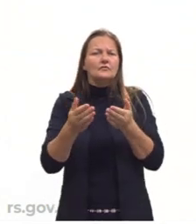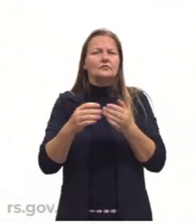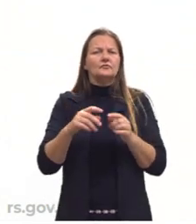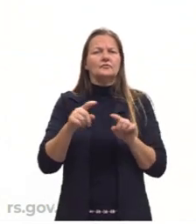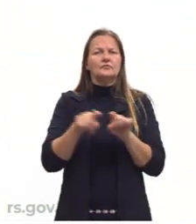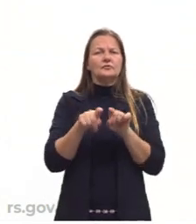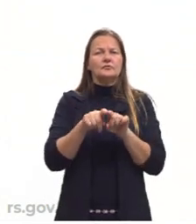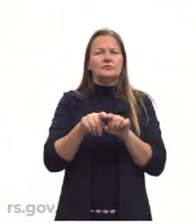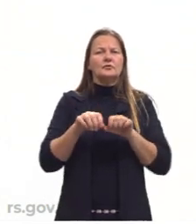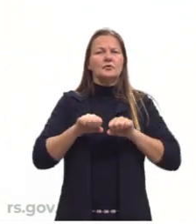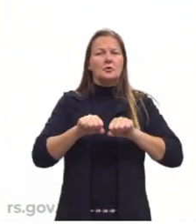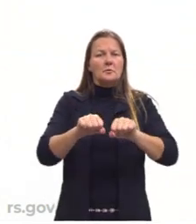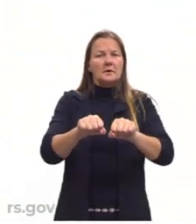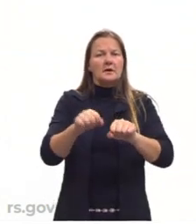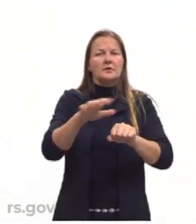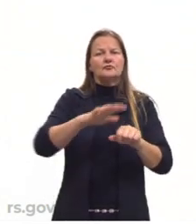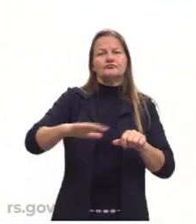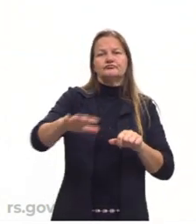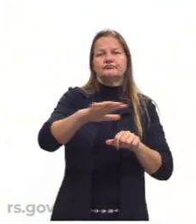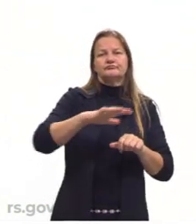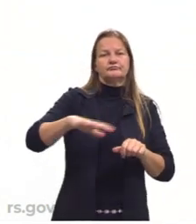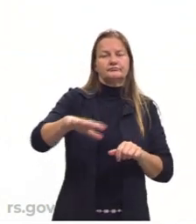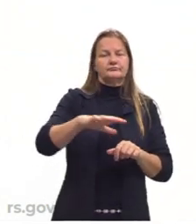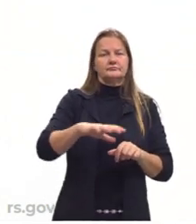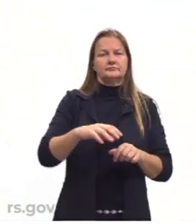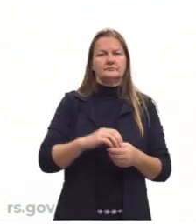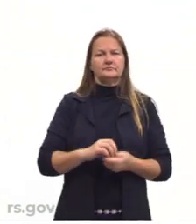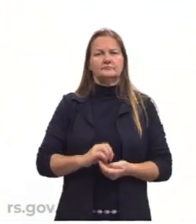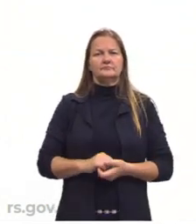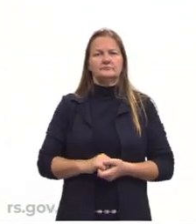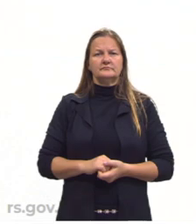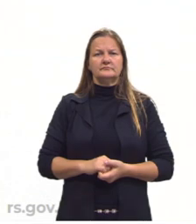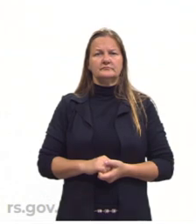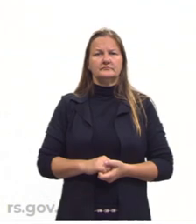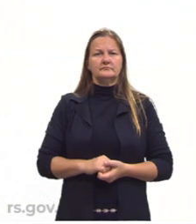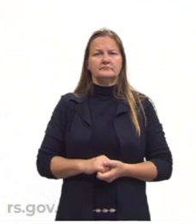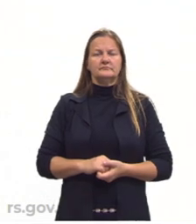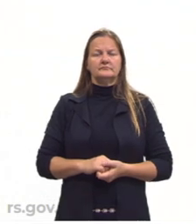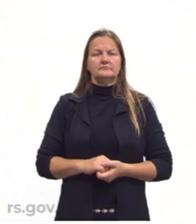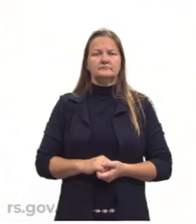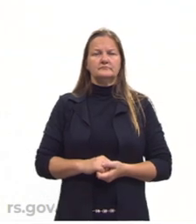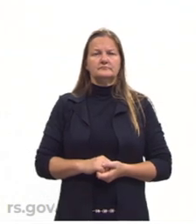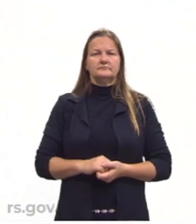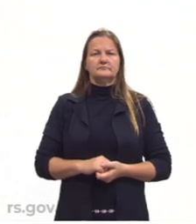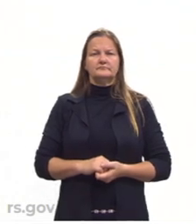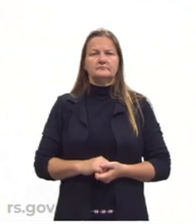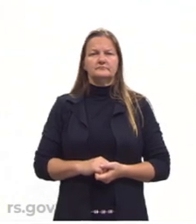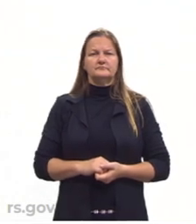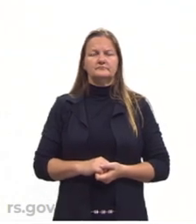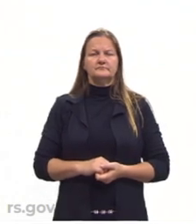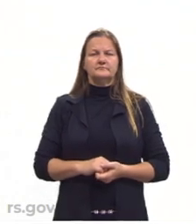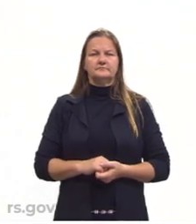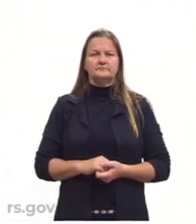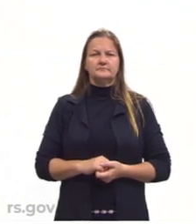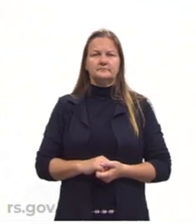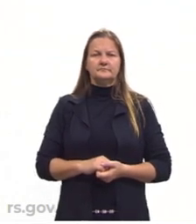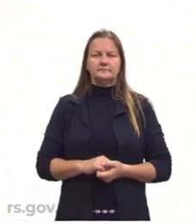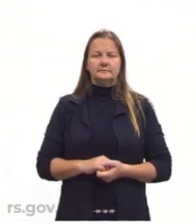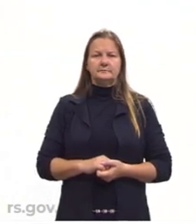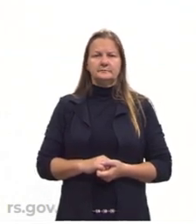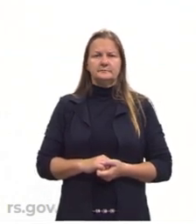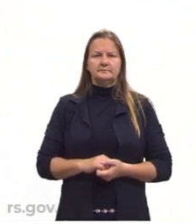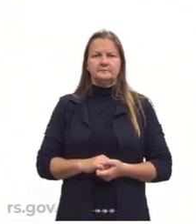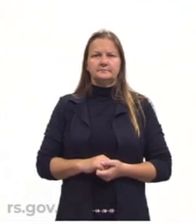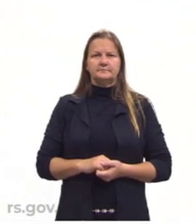interno e É voltado para aquela região que ela está inserida tá meninos e meninas vamos lá